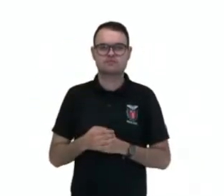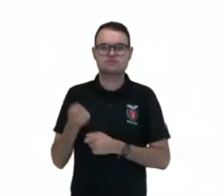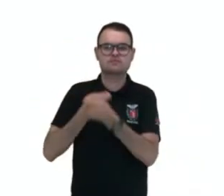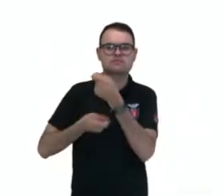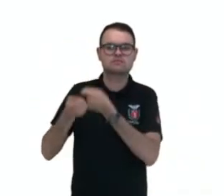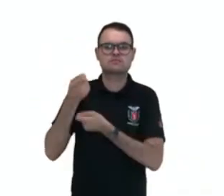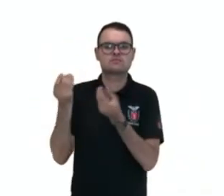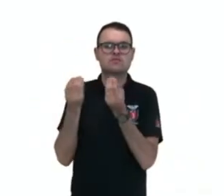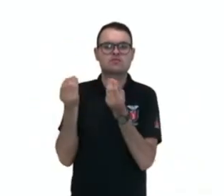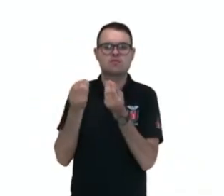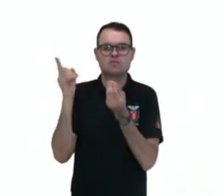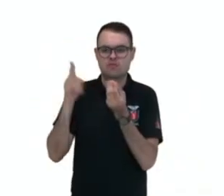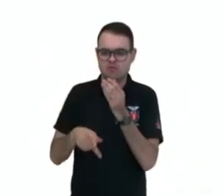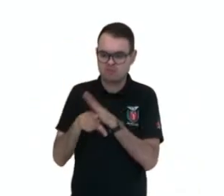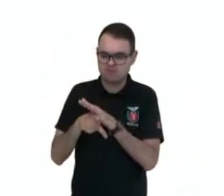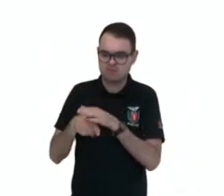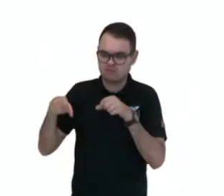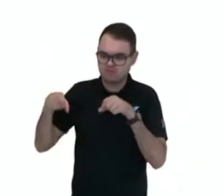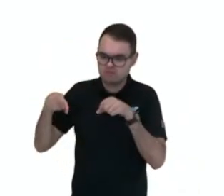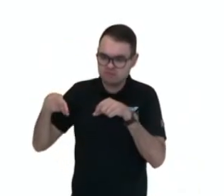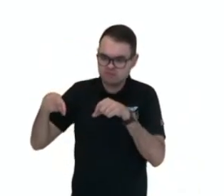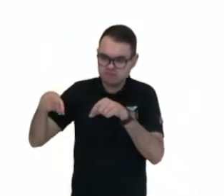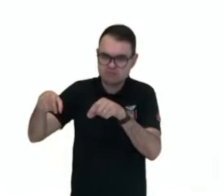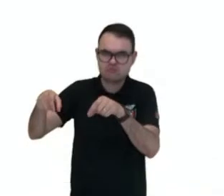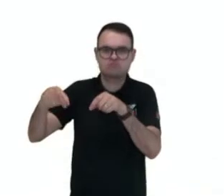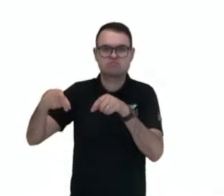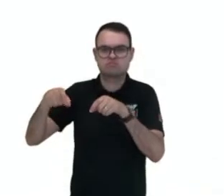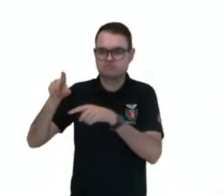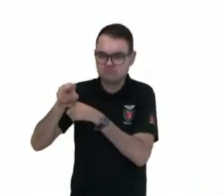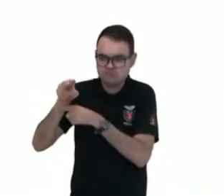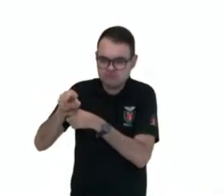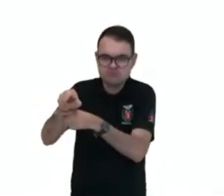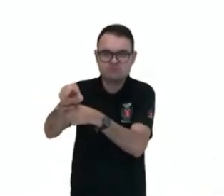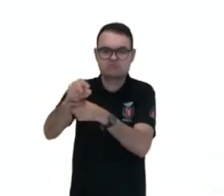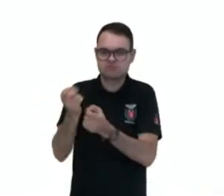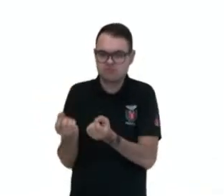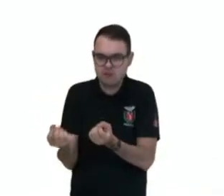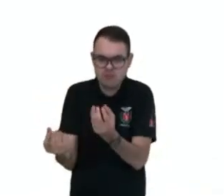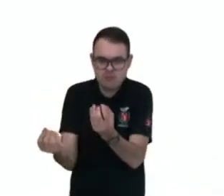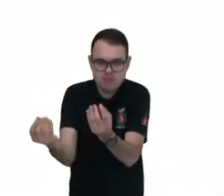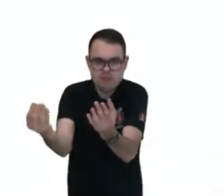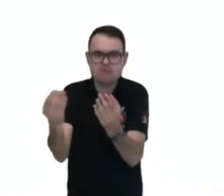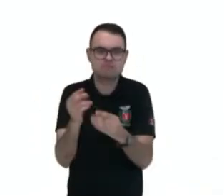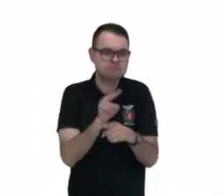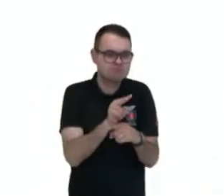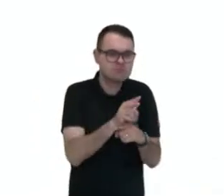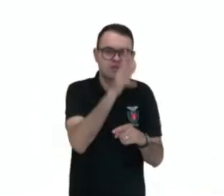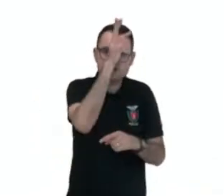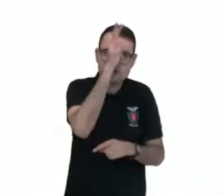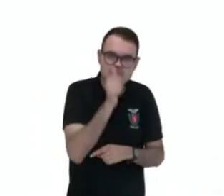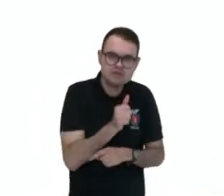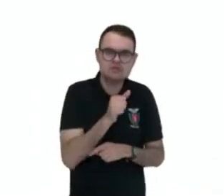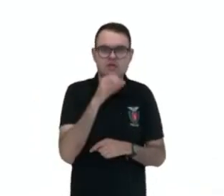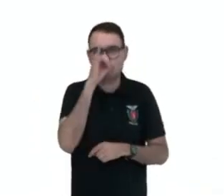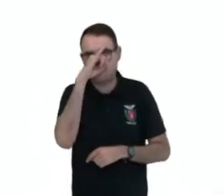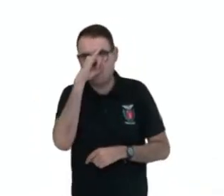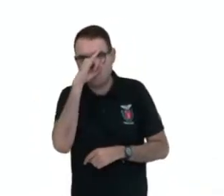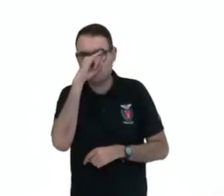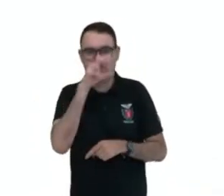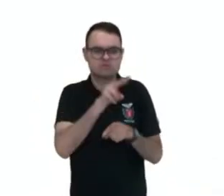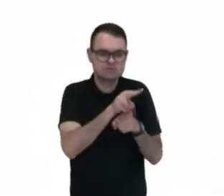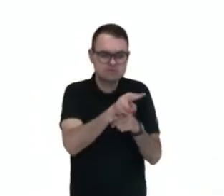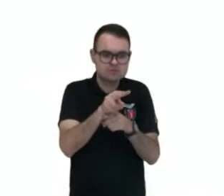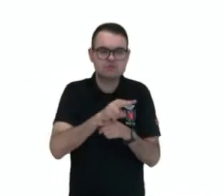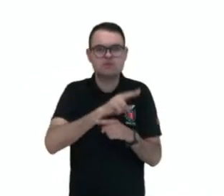indígenas baseia-se na produção de roças de subsistência, pomares, criação de galinhas e porcos. Para complementar a